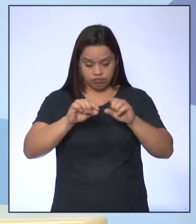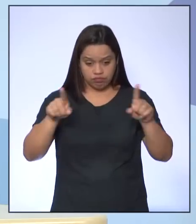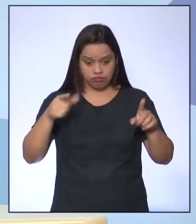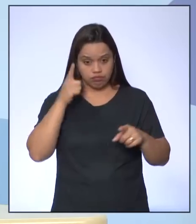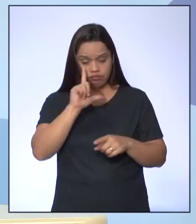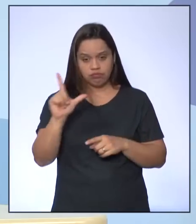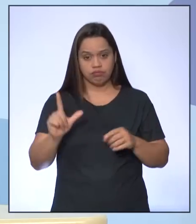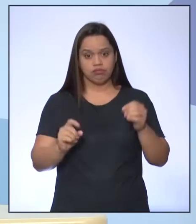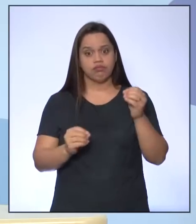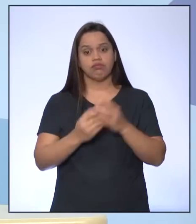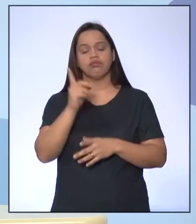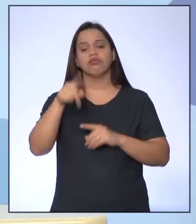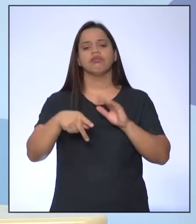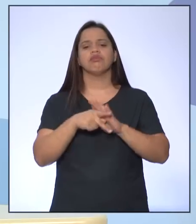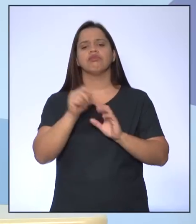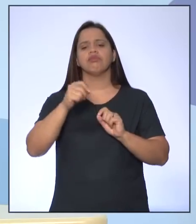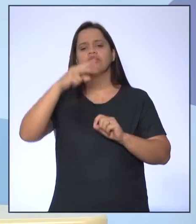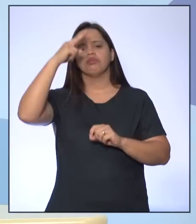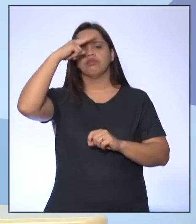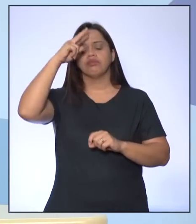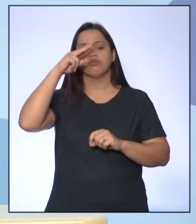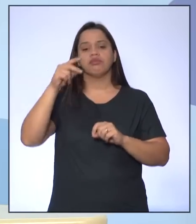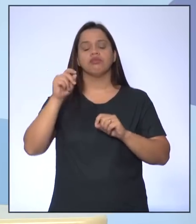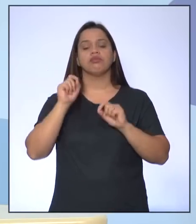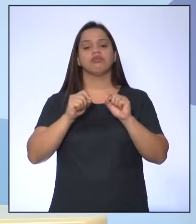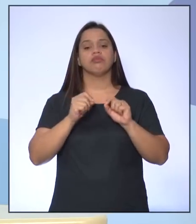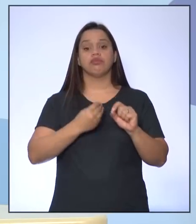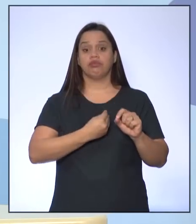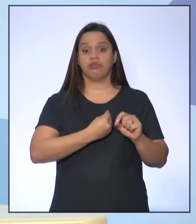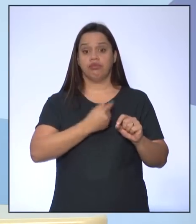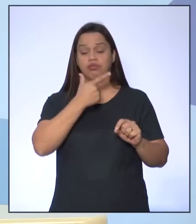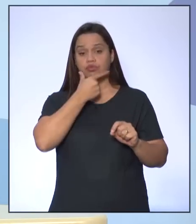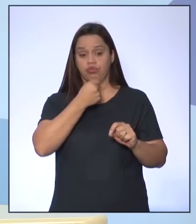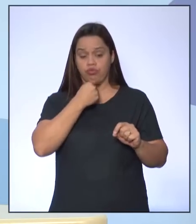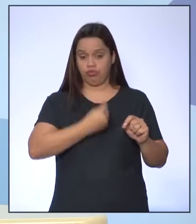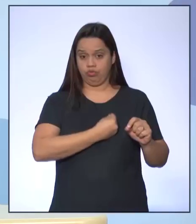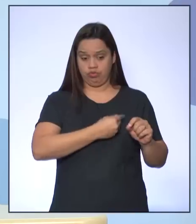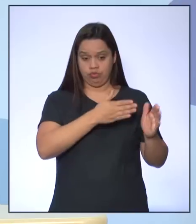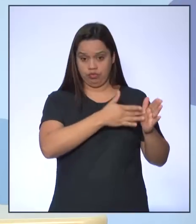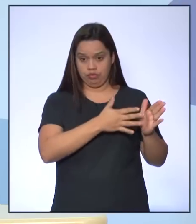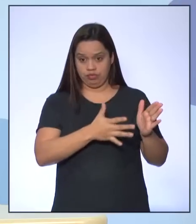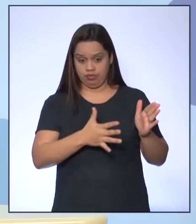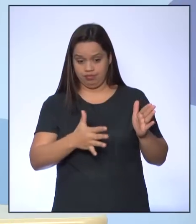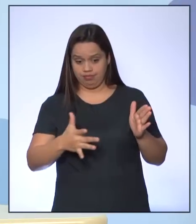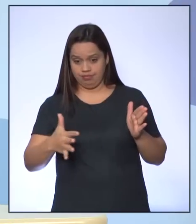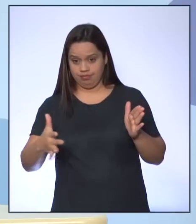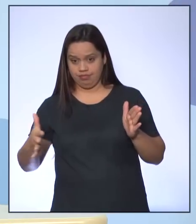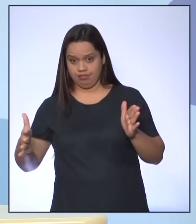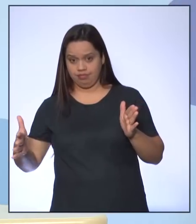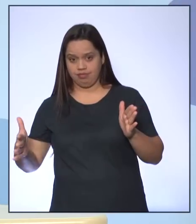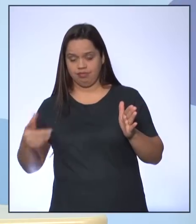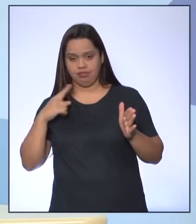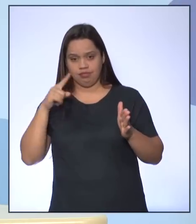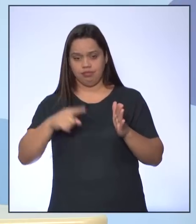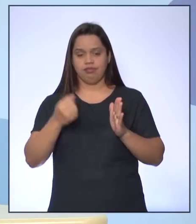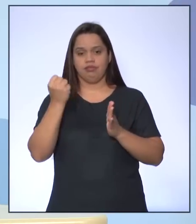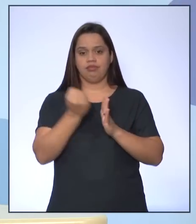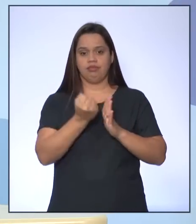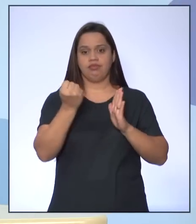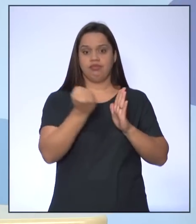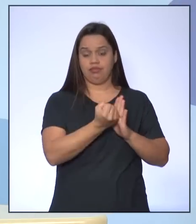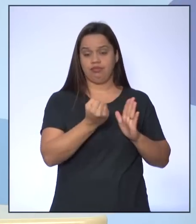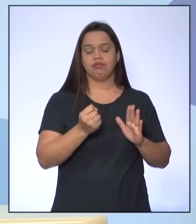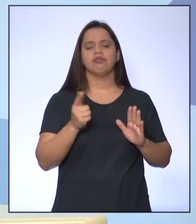elas são os vestígios da passagem pelo homem na Terra ao longo dos anos. Eu vou deixar uma pergunta para vocês